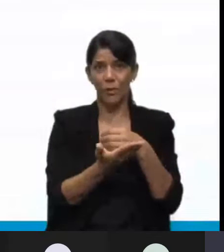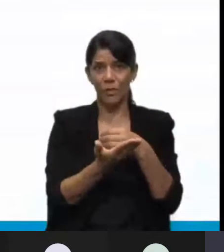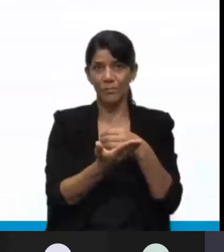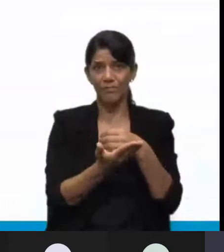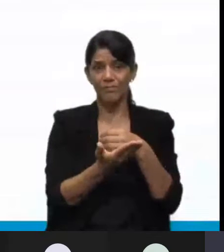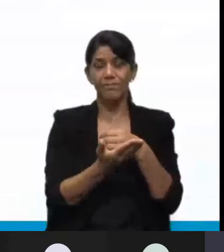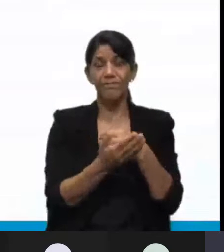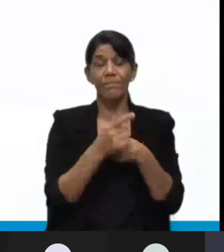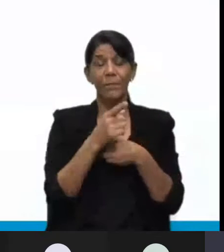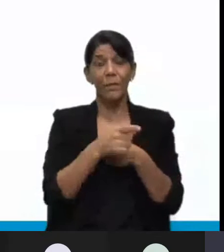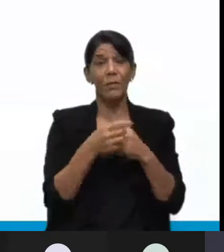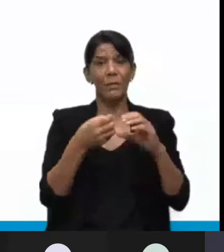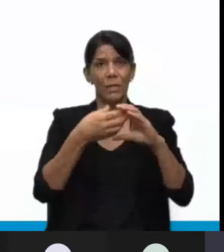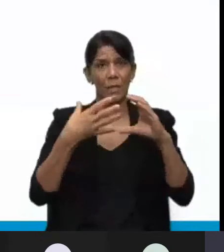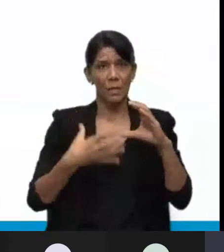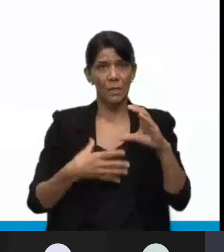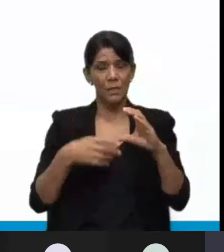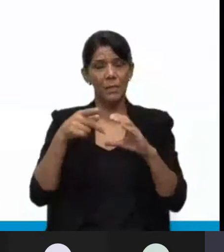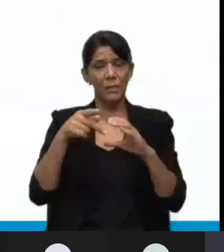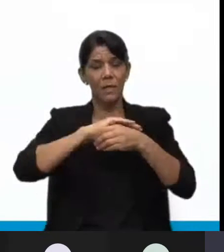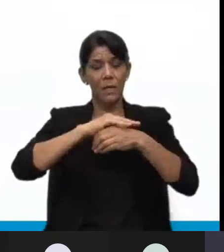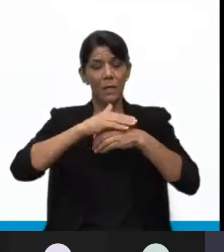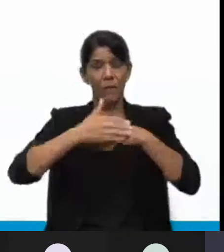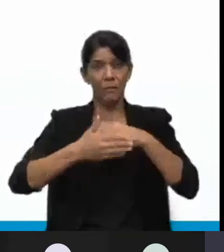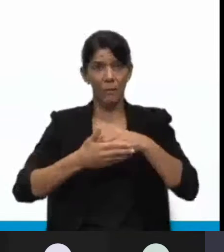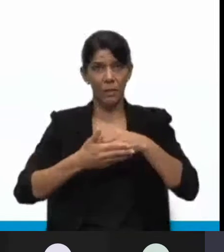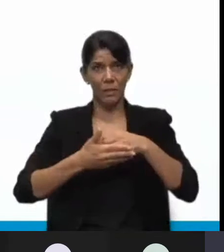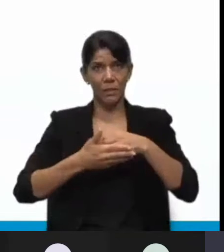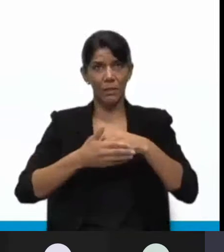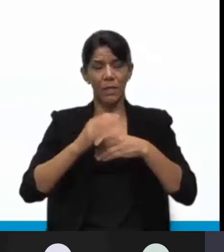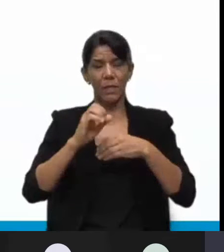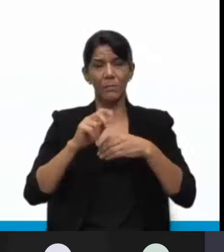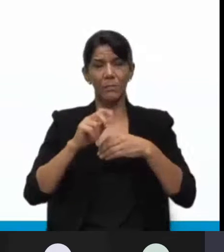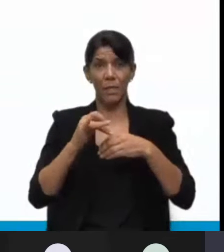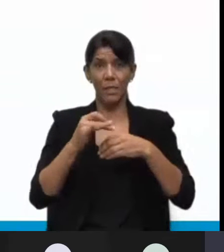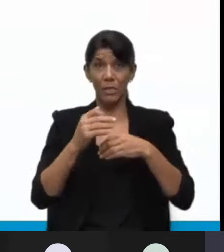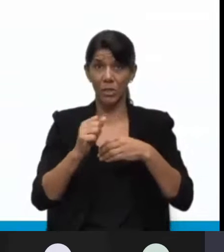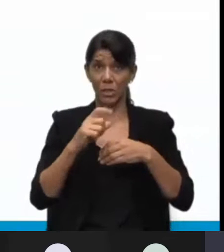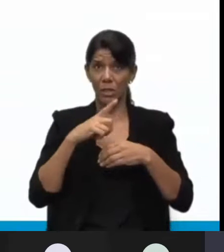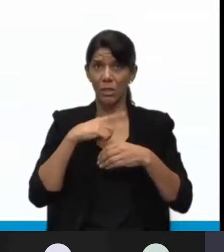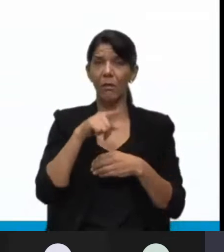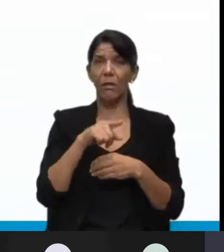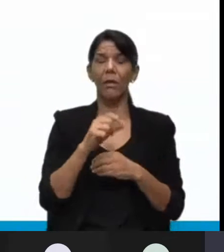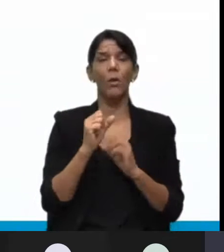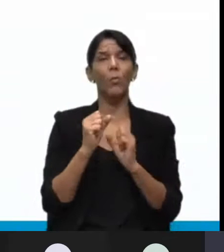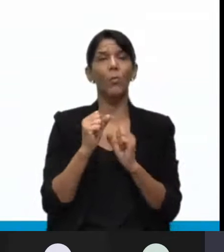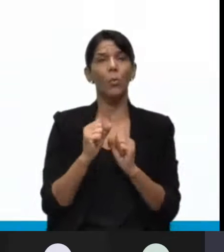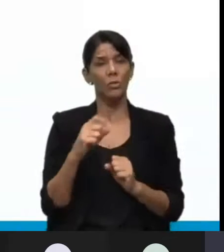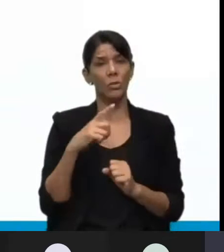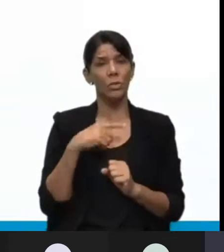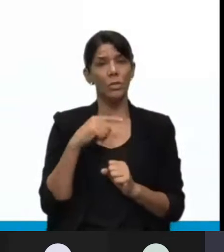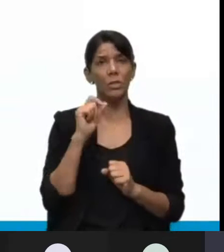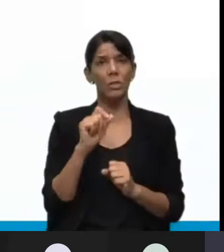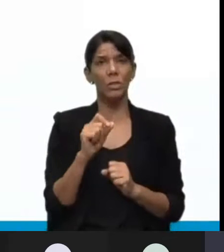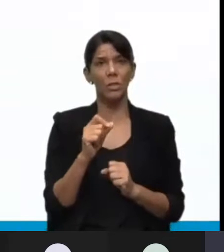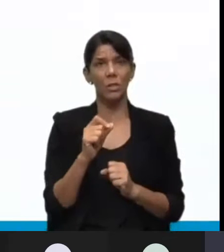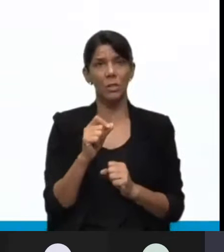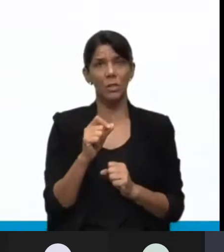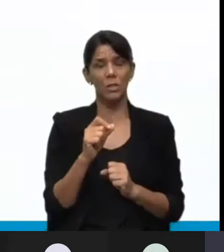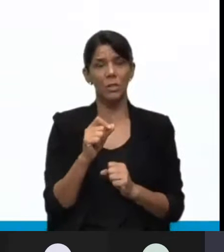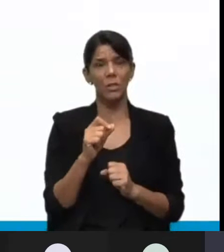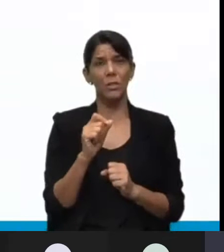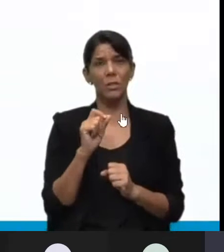Tá? Então, uma das características dessa camada subepicárdica é que ela pode apresentar aí,